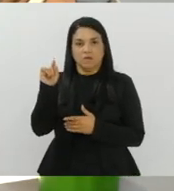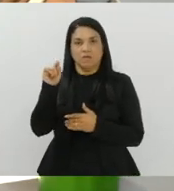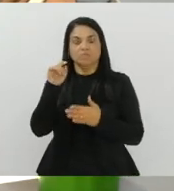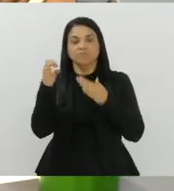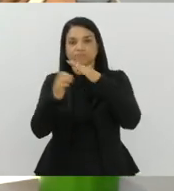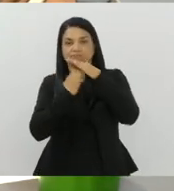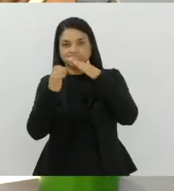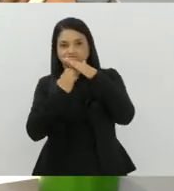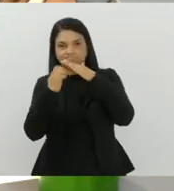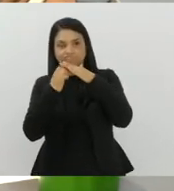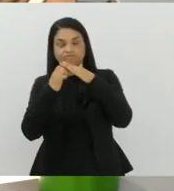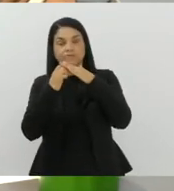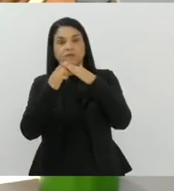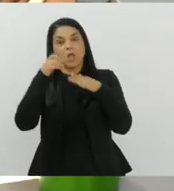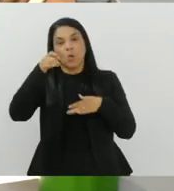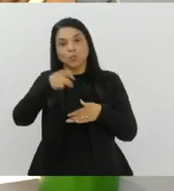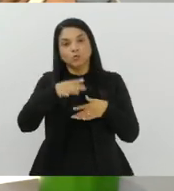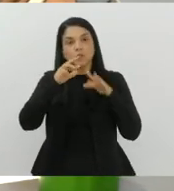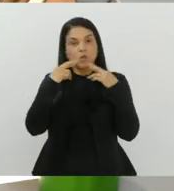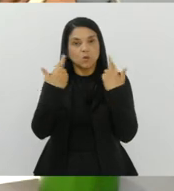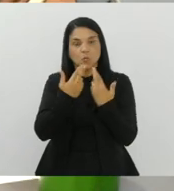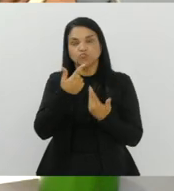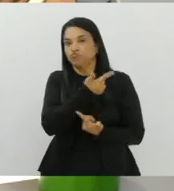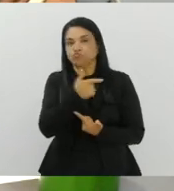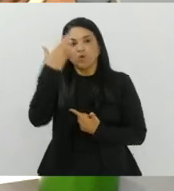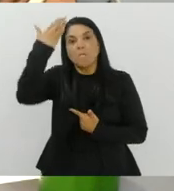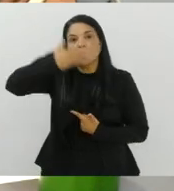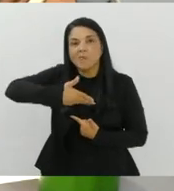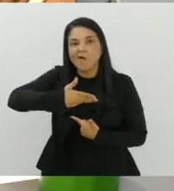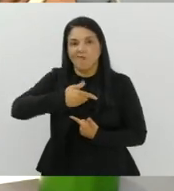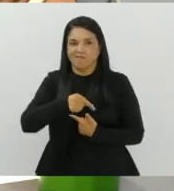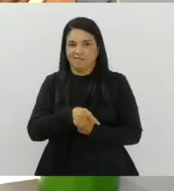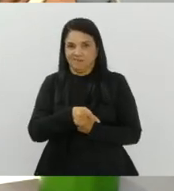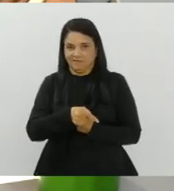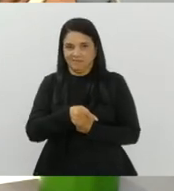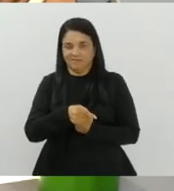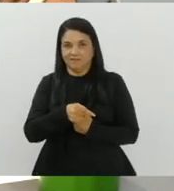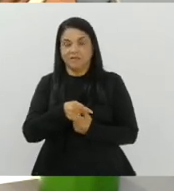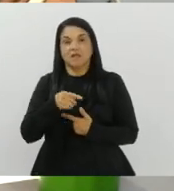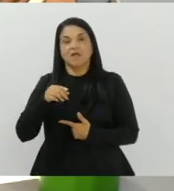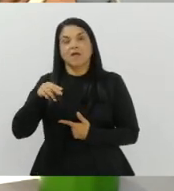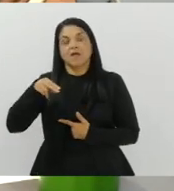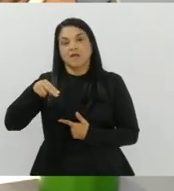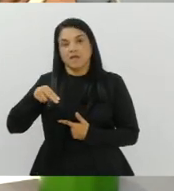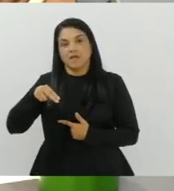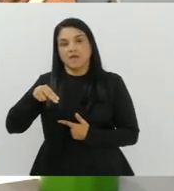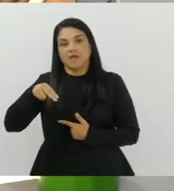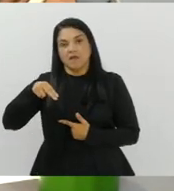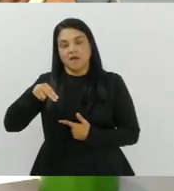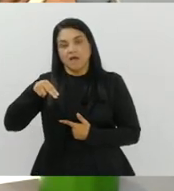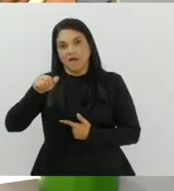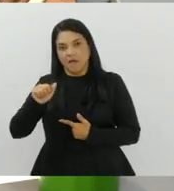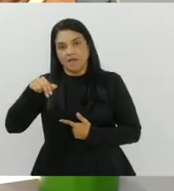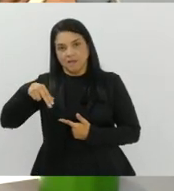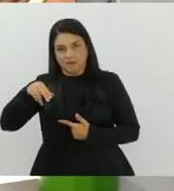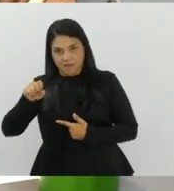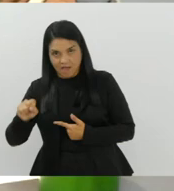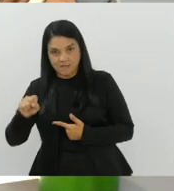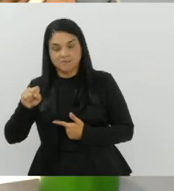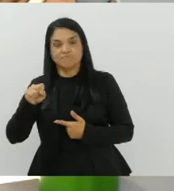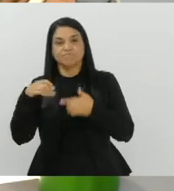saúde, na última reunião, falaram que não havia provas sobre isso, e que a ANS, a agência que deveria regular o